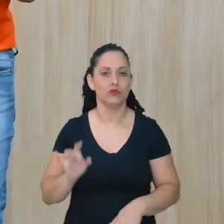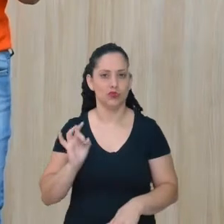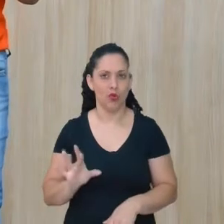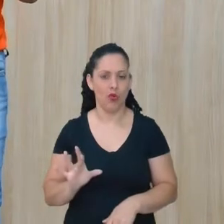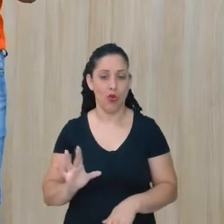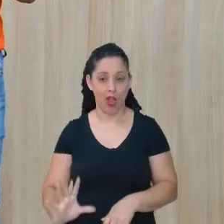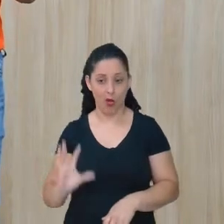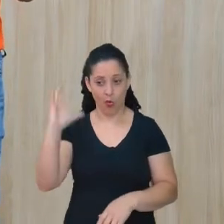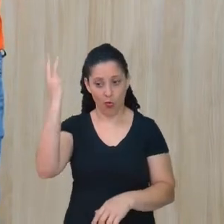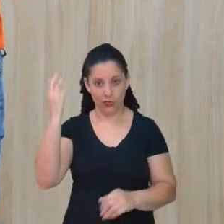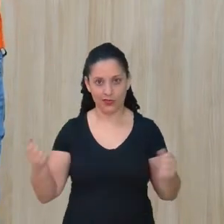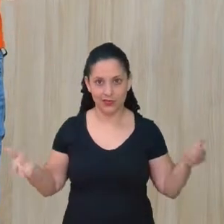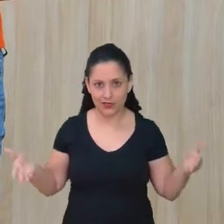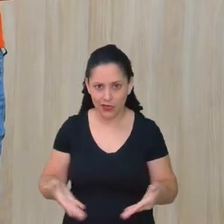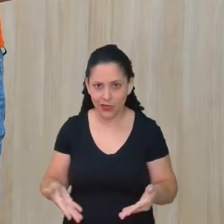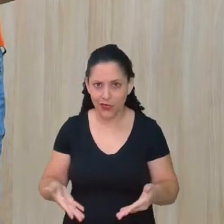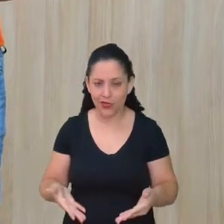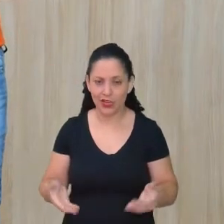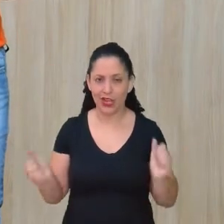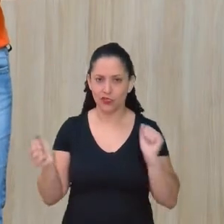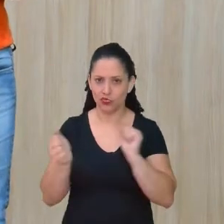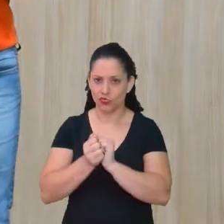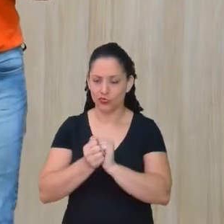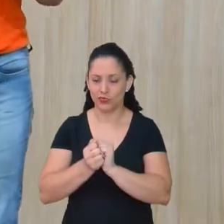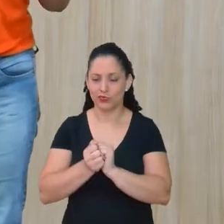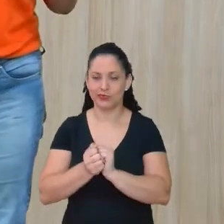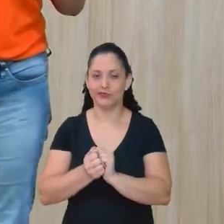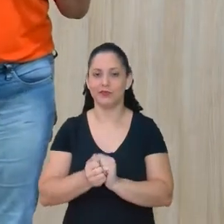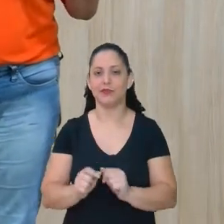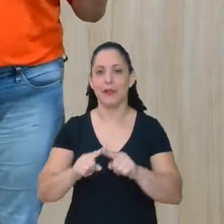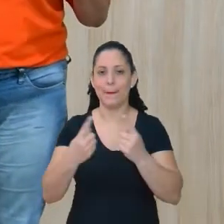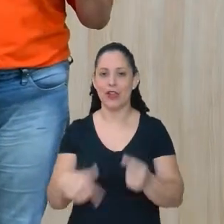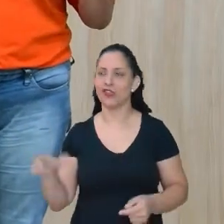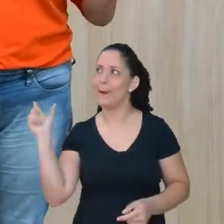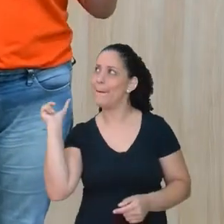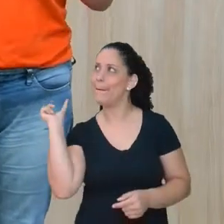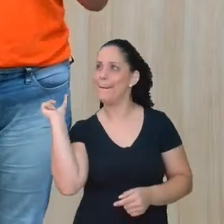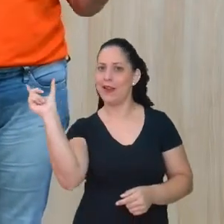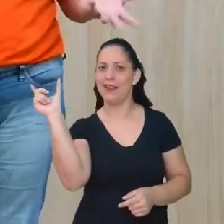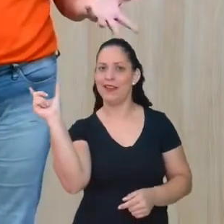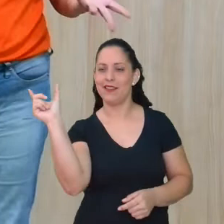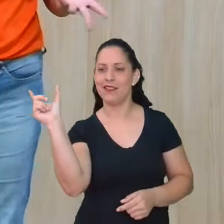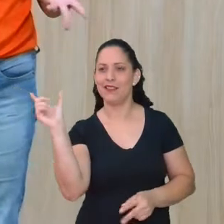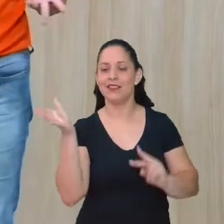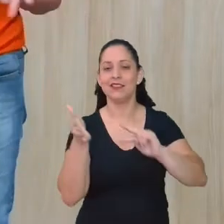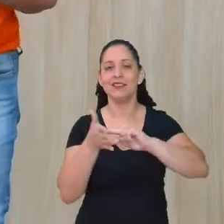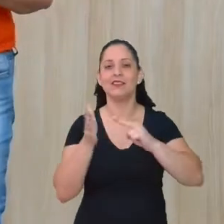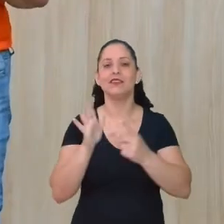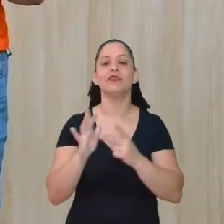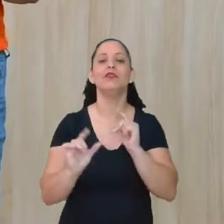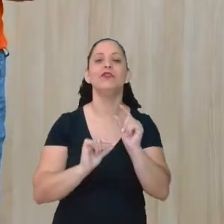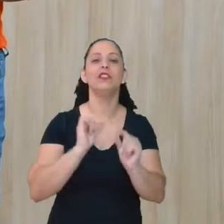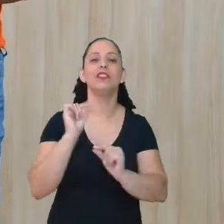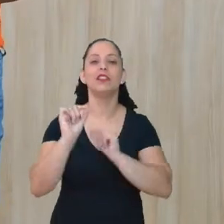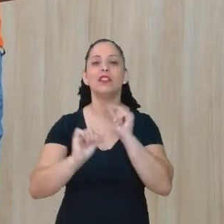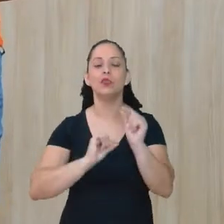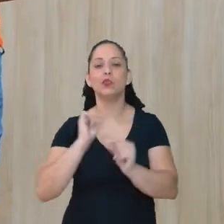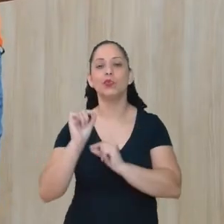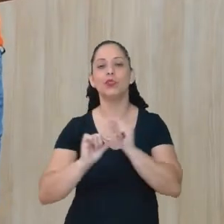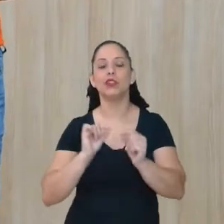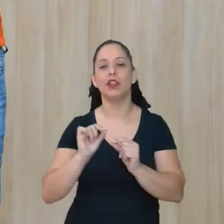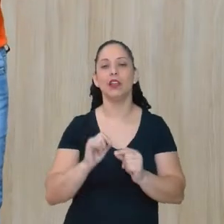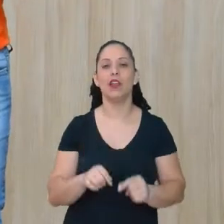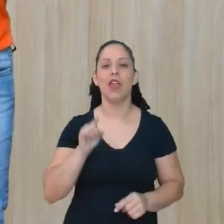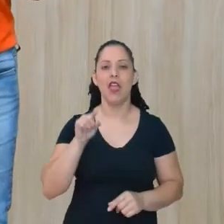está vivendo junto. Na verdade, essa palavra ela é uma nomenclatura que vai